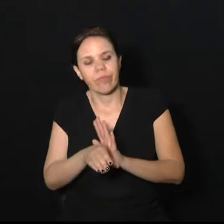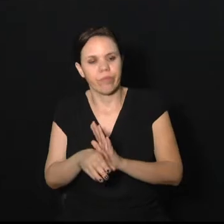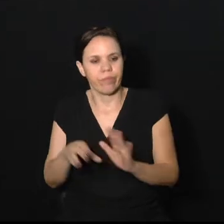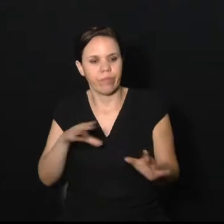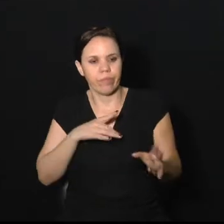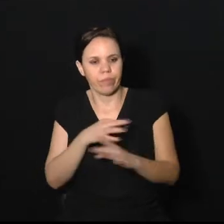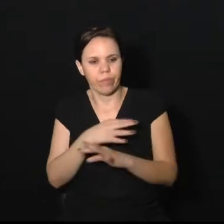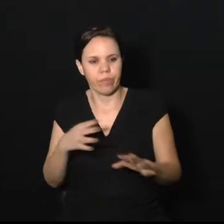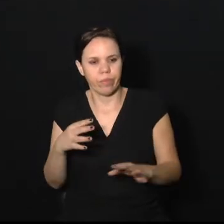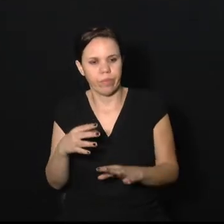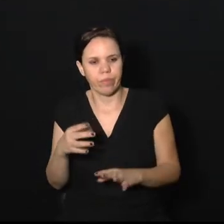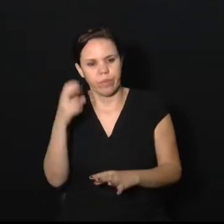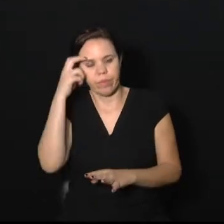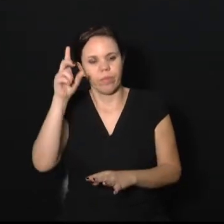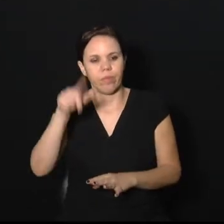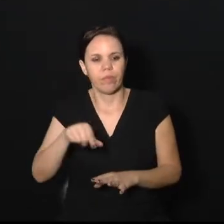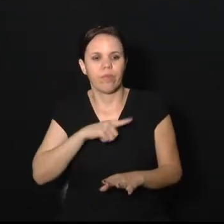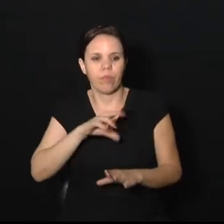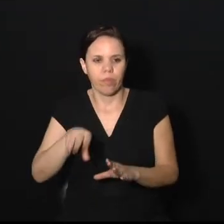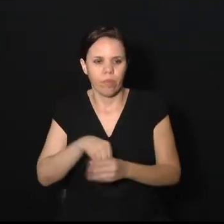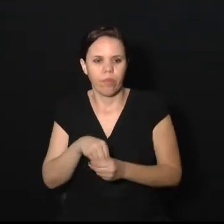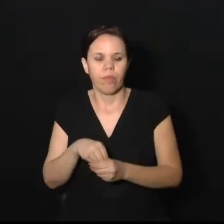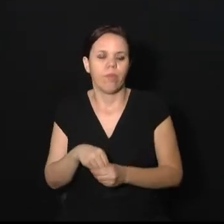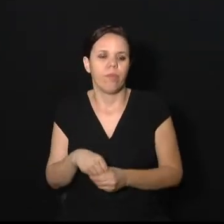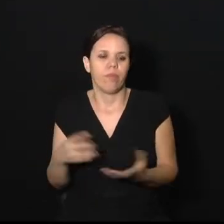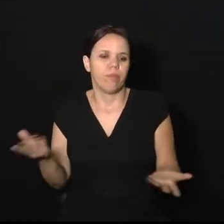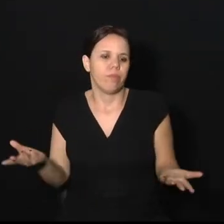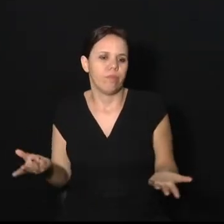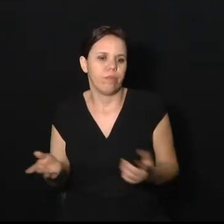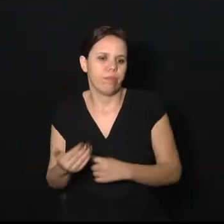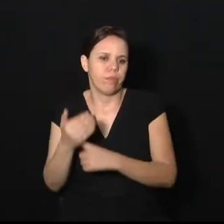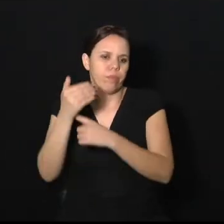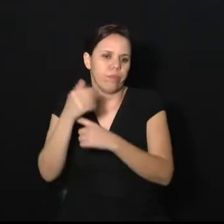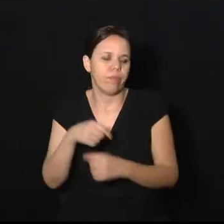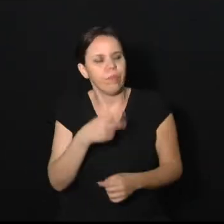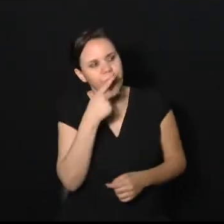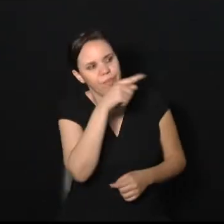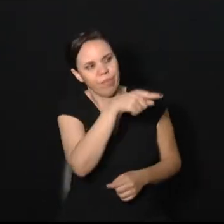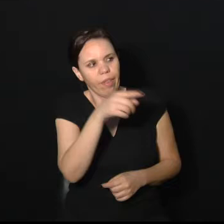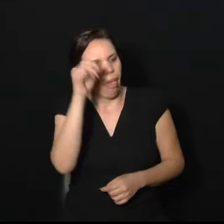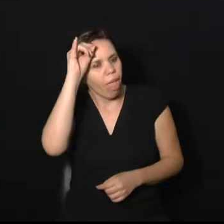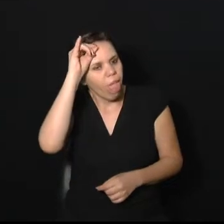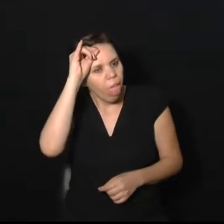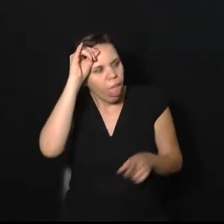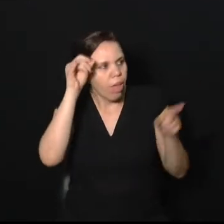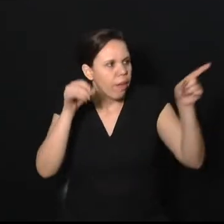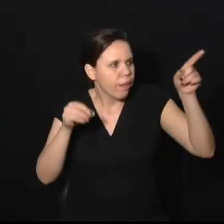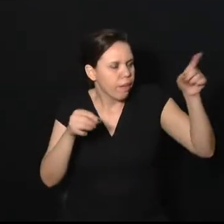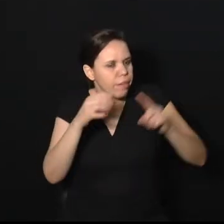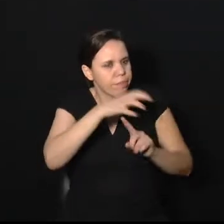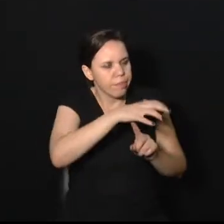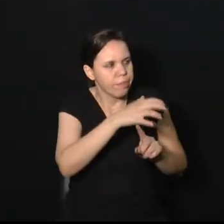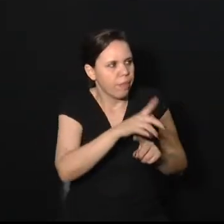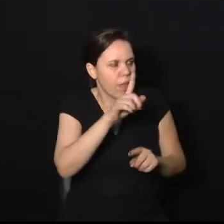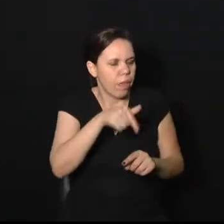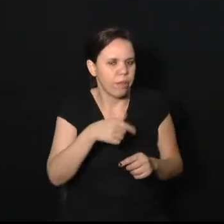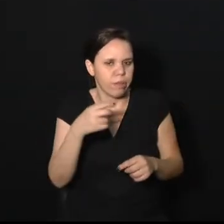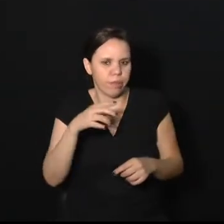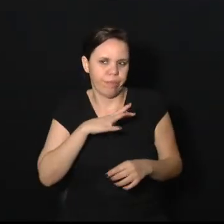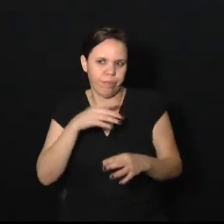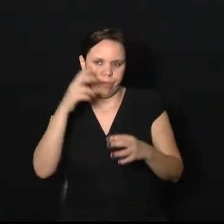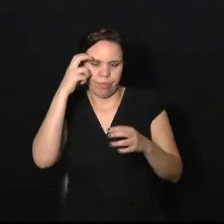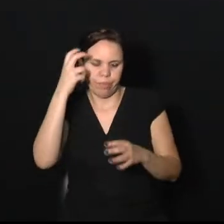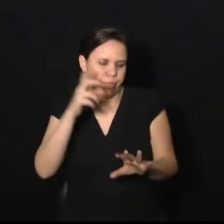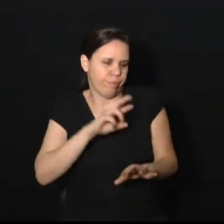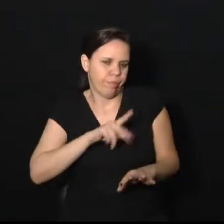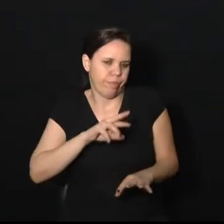a absorção de tecnologia, mas não adianta eu colocar um Wi-Fi na praça e dizer que a minha cidade está inteligente. Né? Para você ser considerada, isso assim, alguns conceitos.